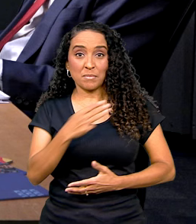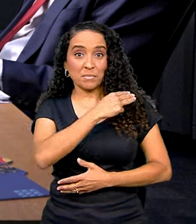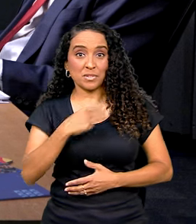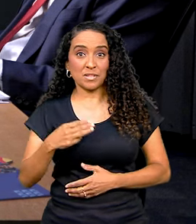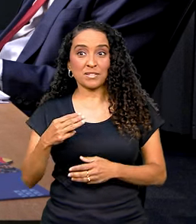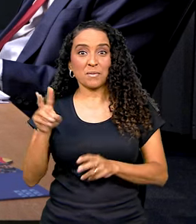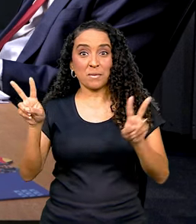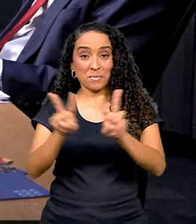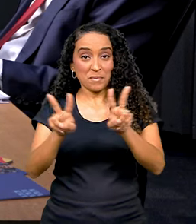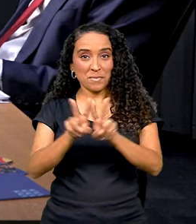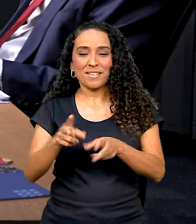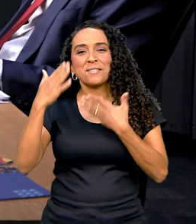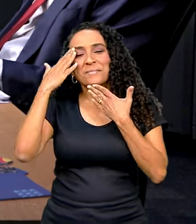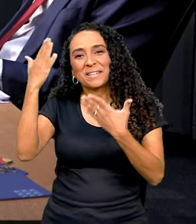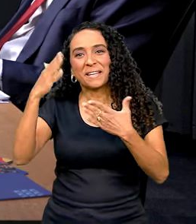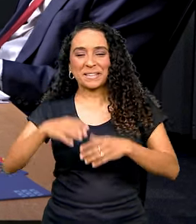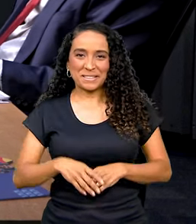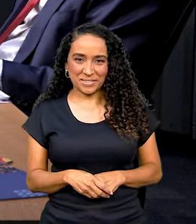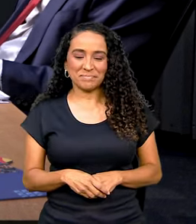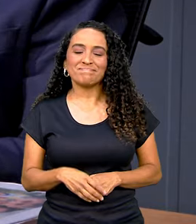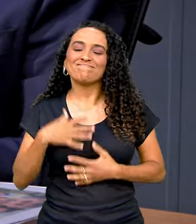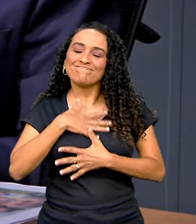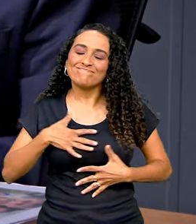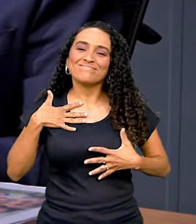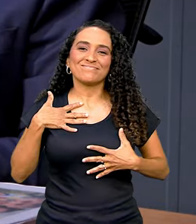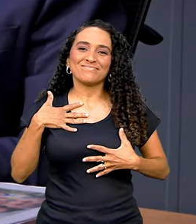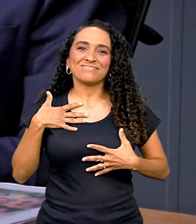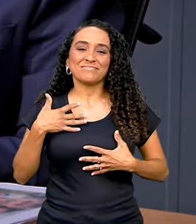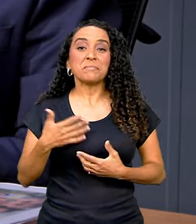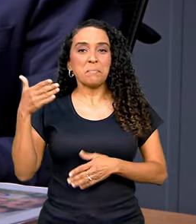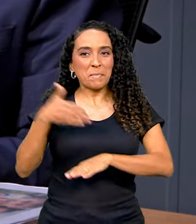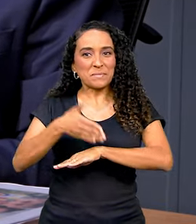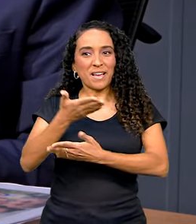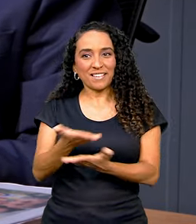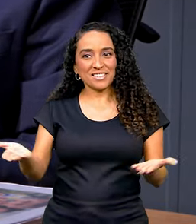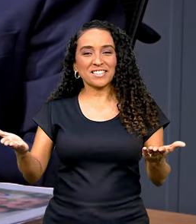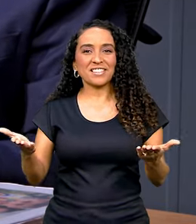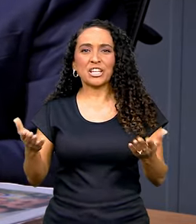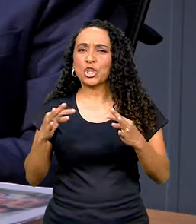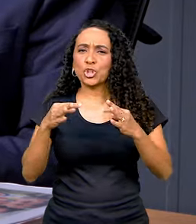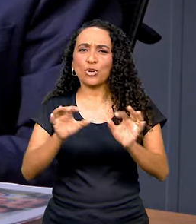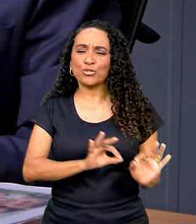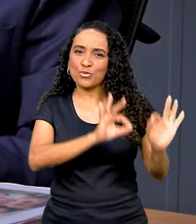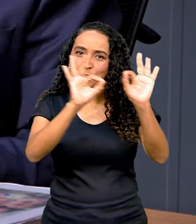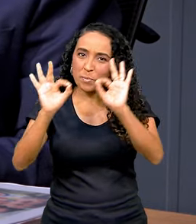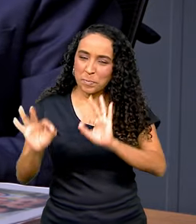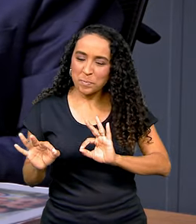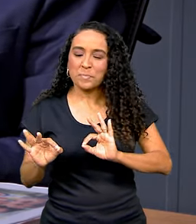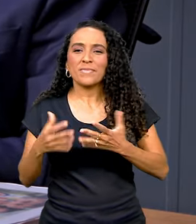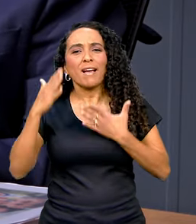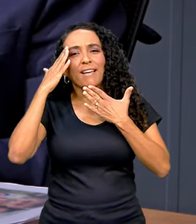recebe o Ministro wellon Dias Ministro Obrigada Olha é um prazer muito grande participar aqui com você todos que nos